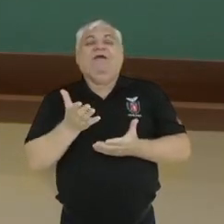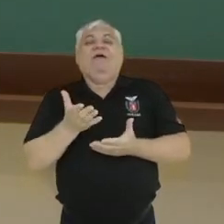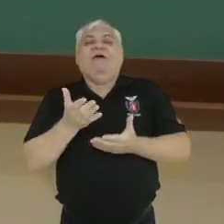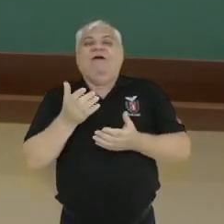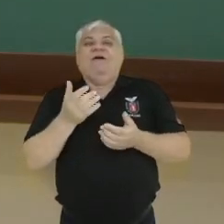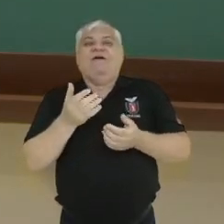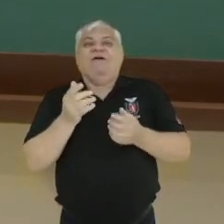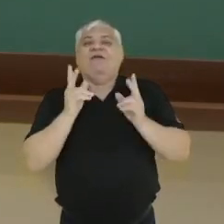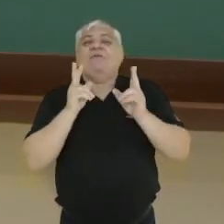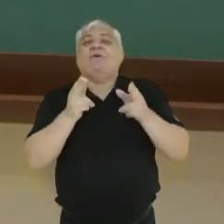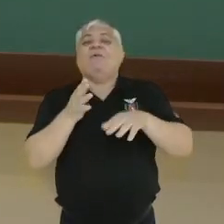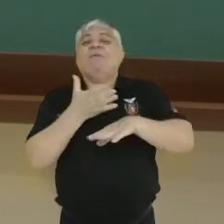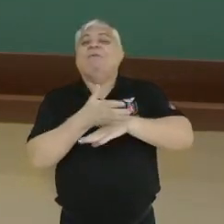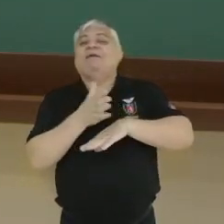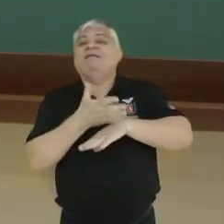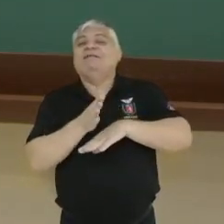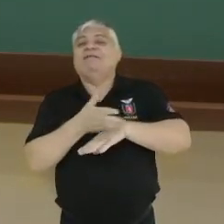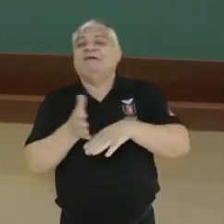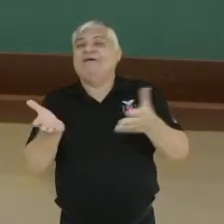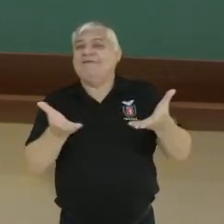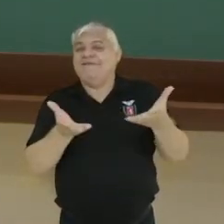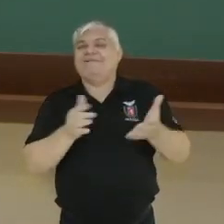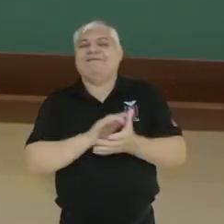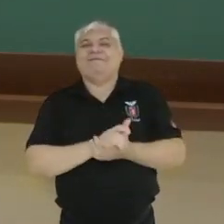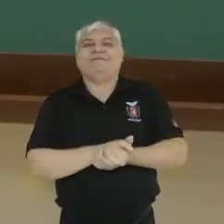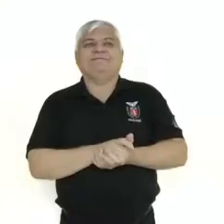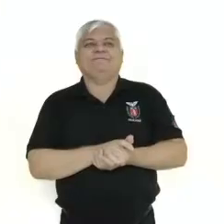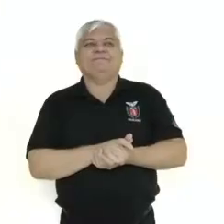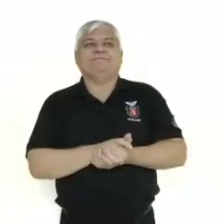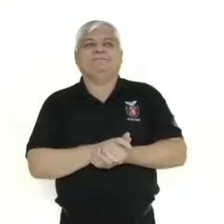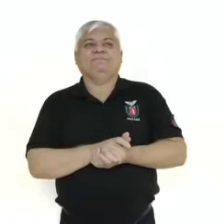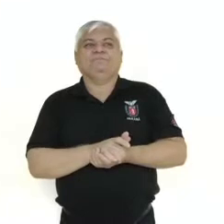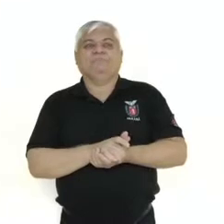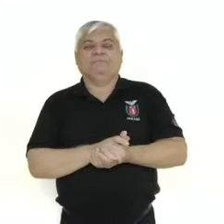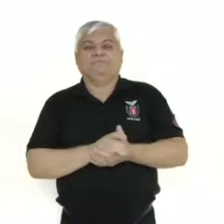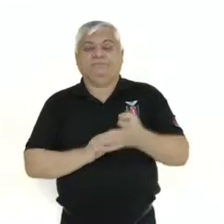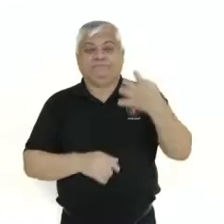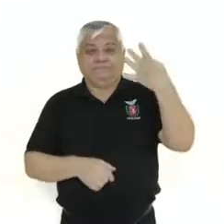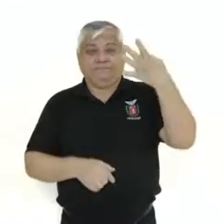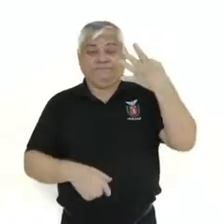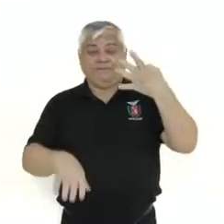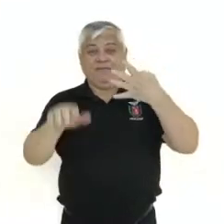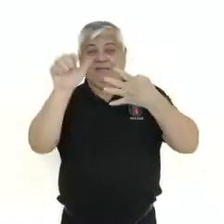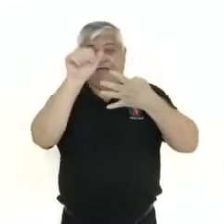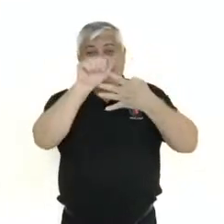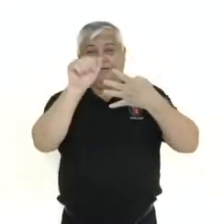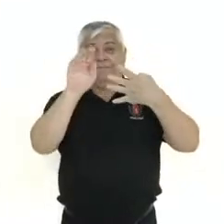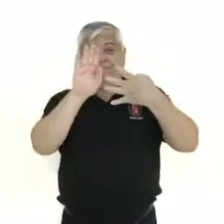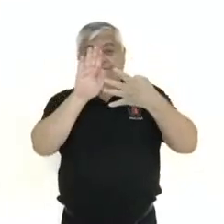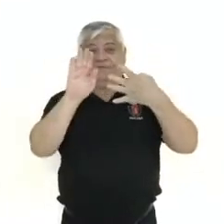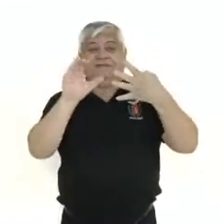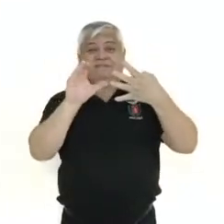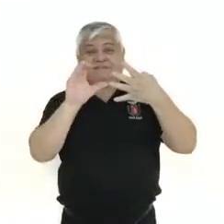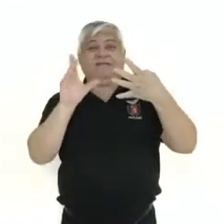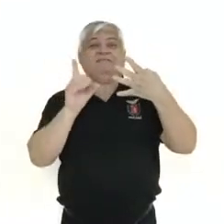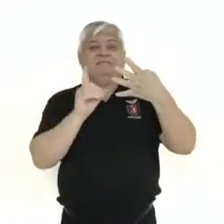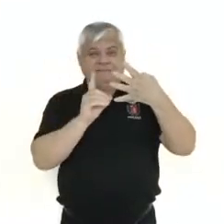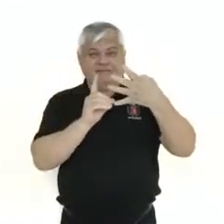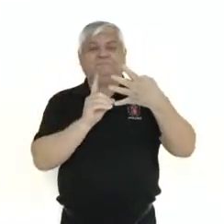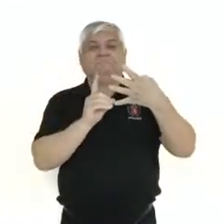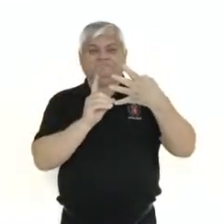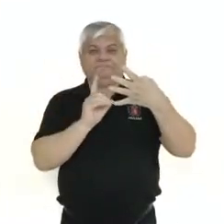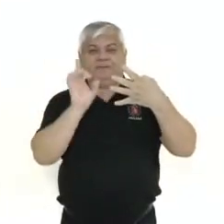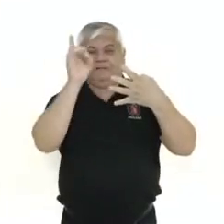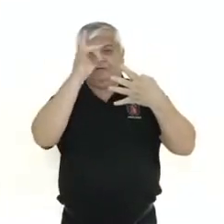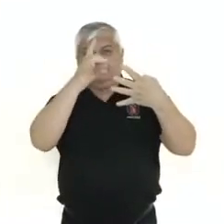fez aqui, a gente vai fazer a prática, né? Aqui eu tenho 4 equações, a letra A, a letra B, a letra C e